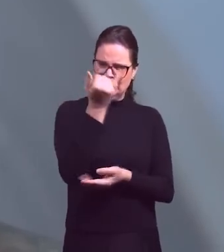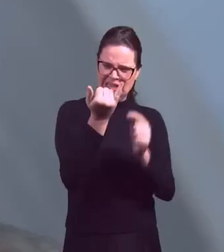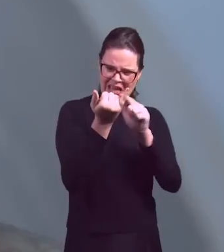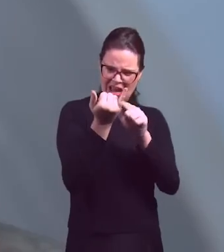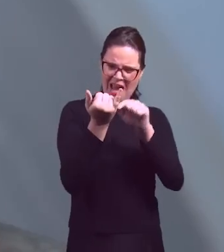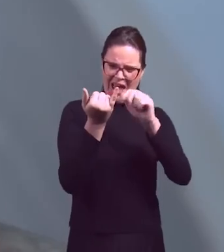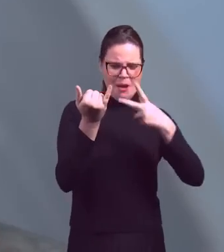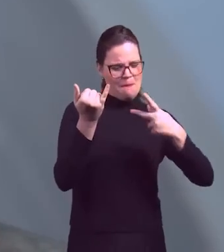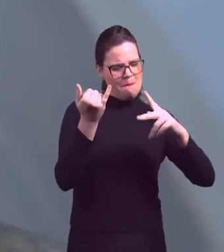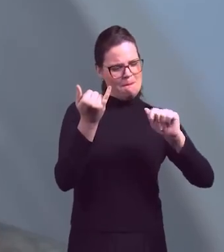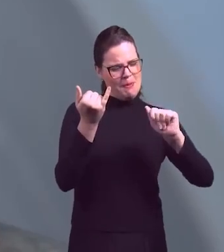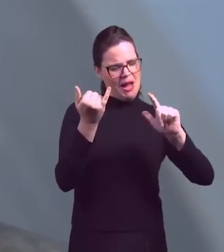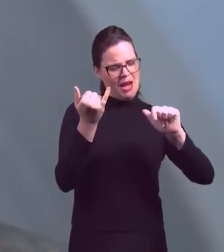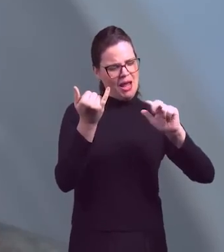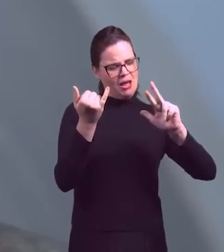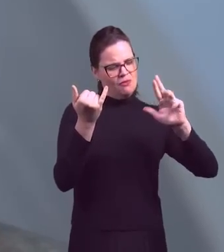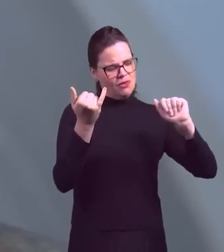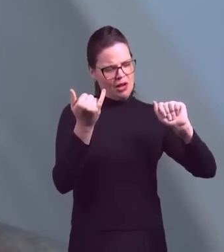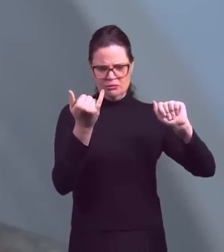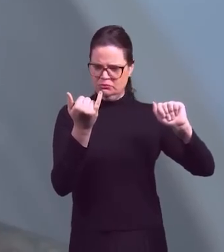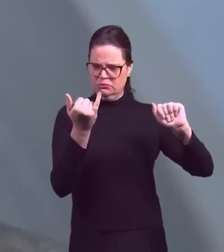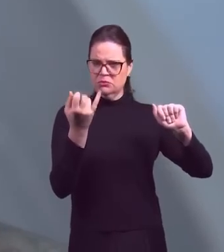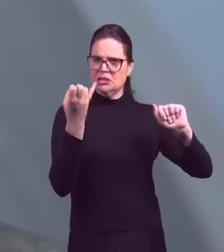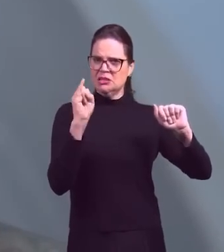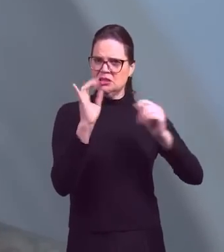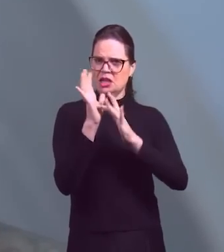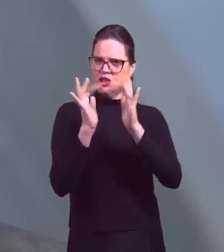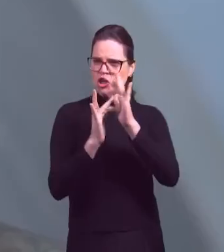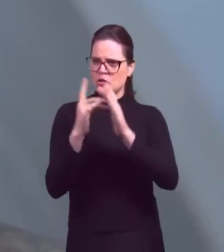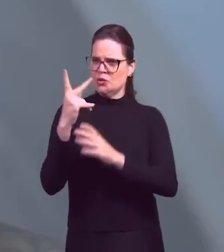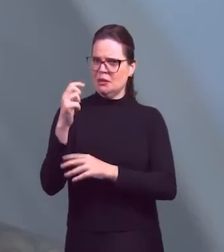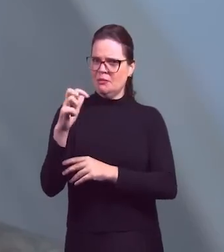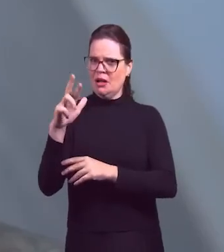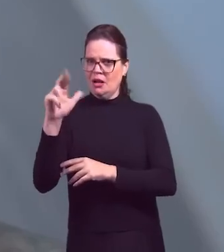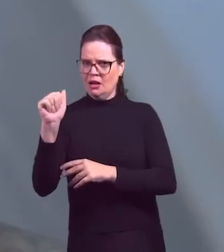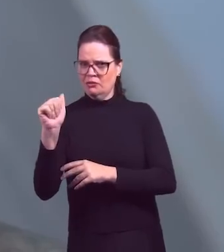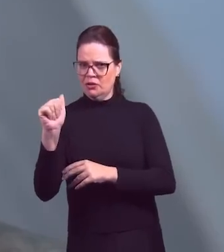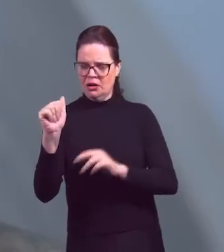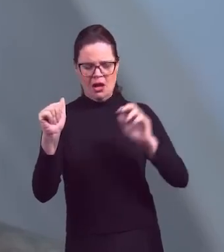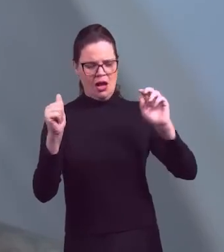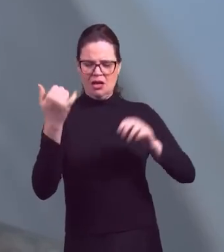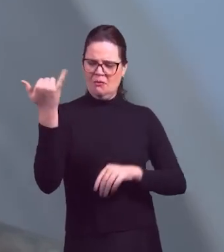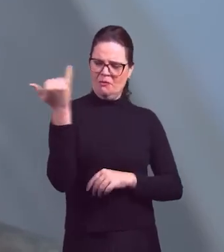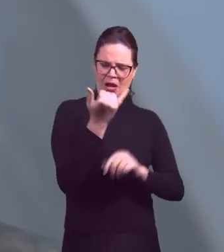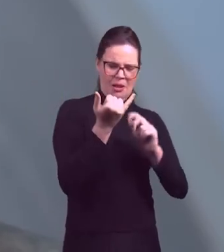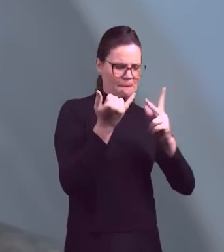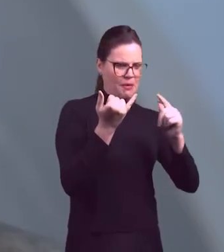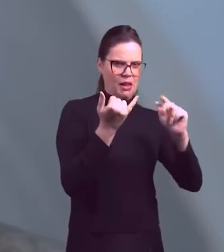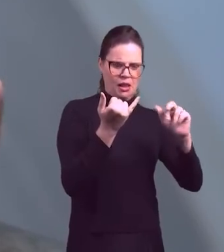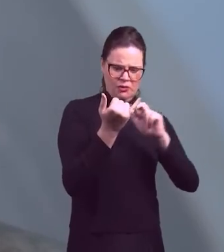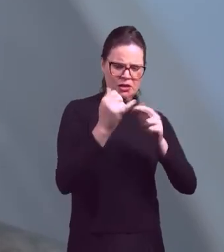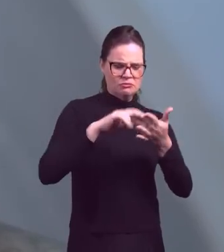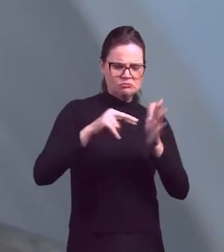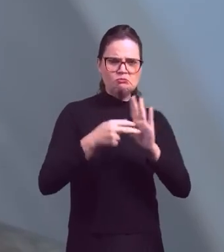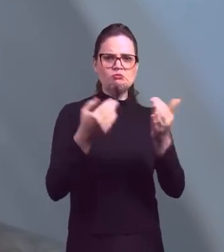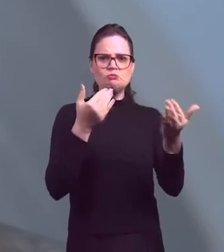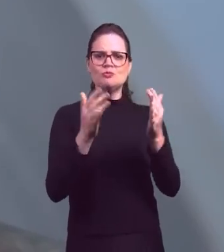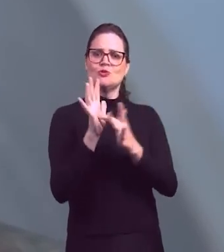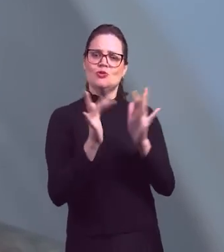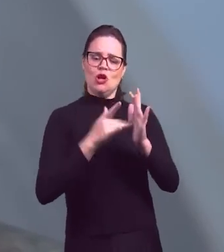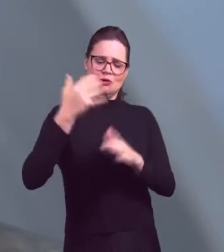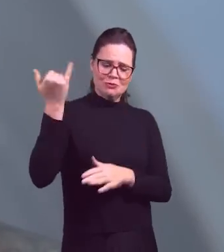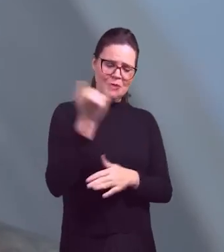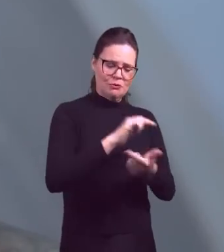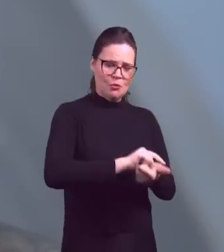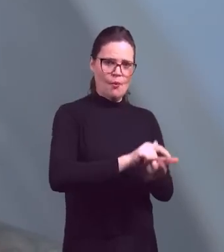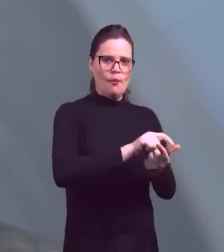palavra, e no programa anterior nós fizemos isso, e de forma clara, pastor Luiz até frisou, né,